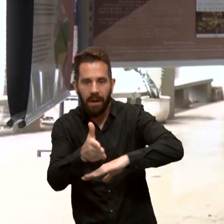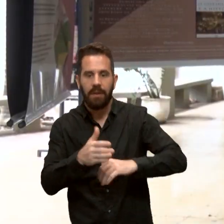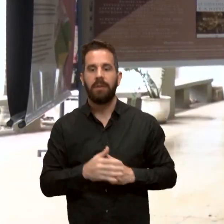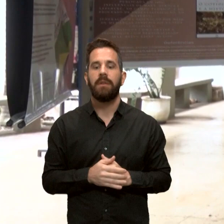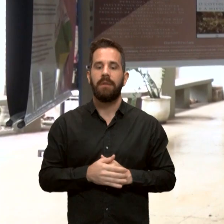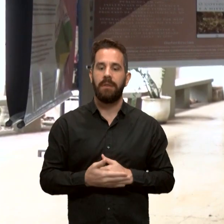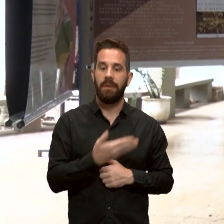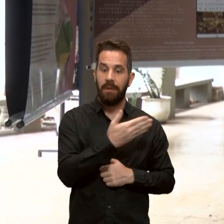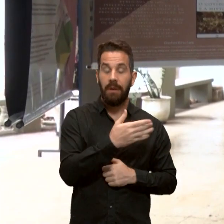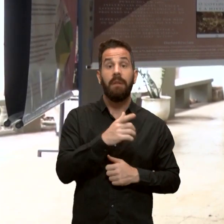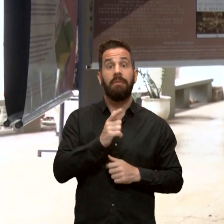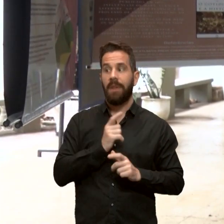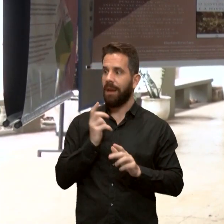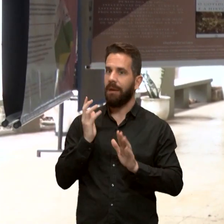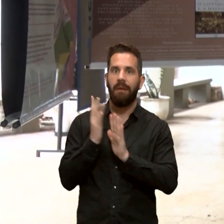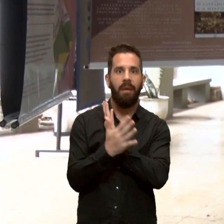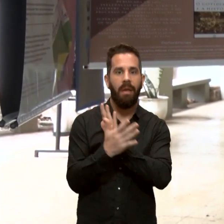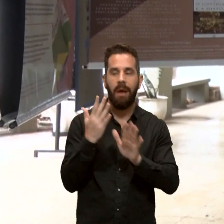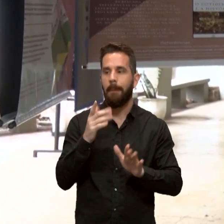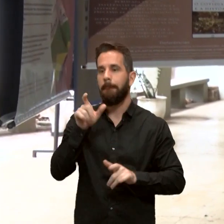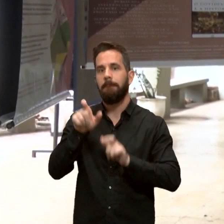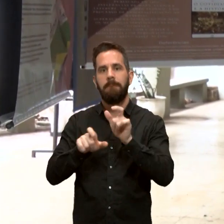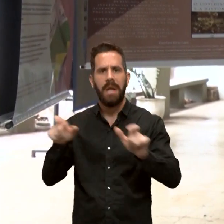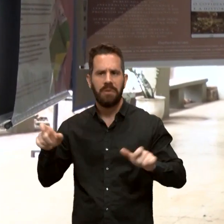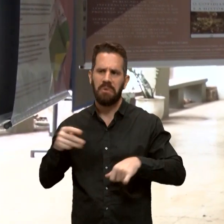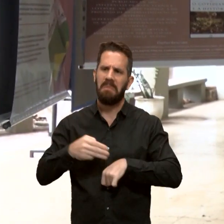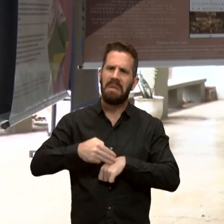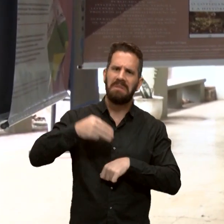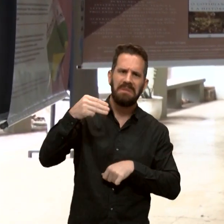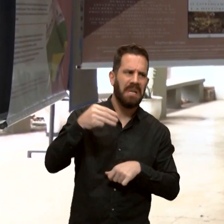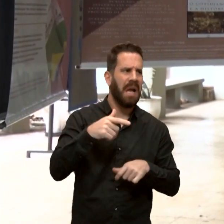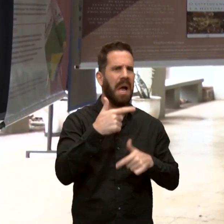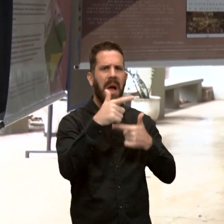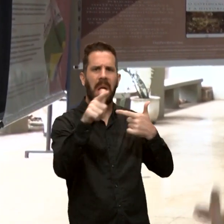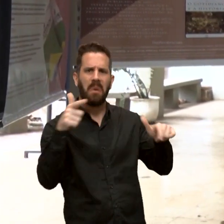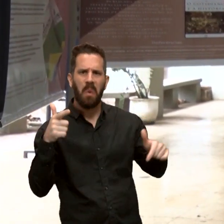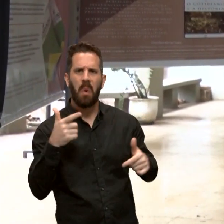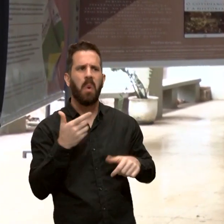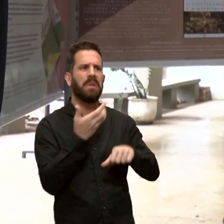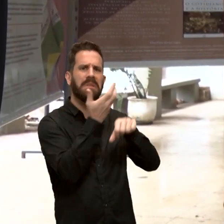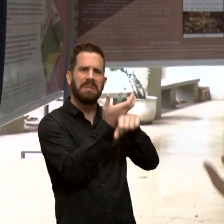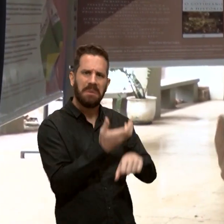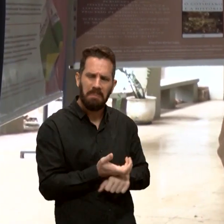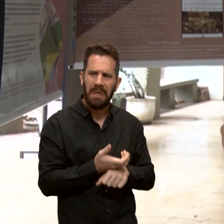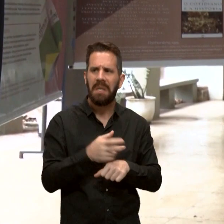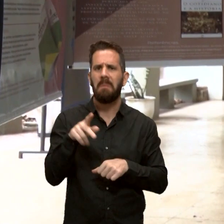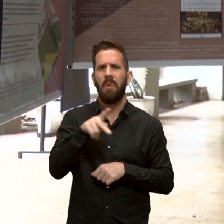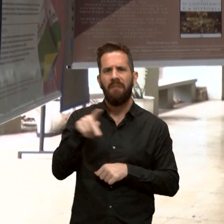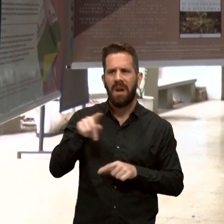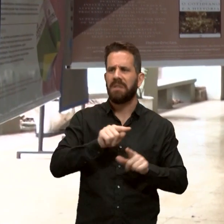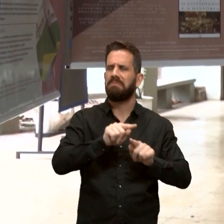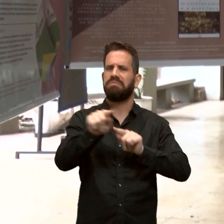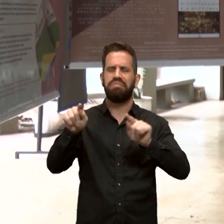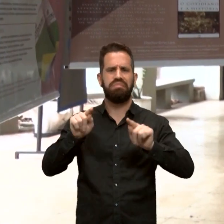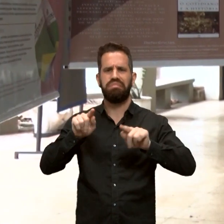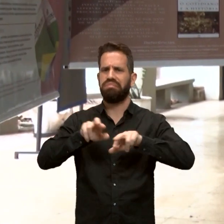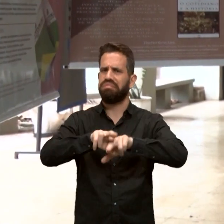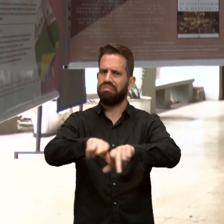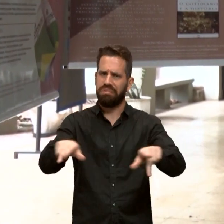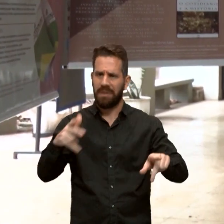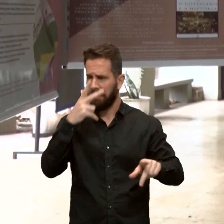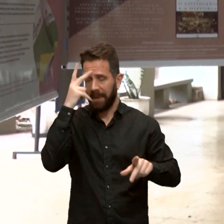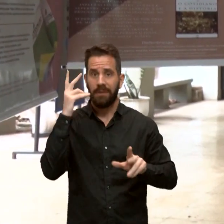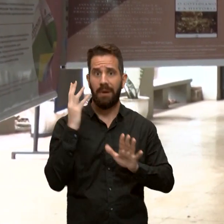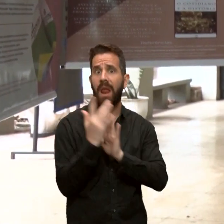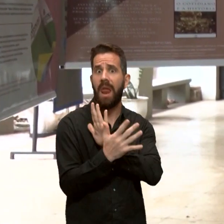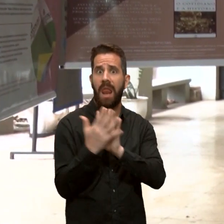de prática jurídica, tem um juizado especial, tem pessoas do mestrado, tem os estudantes de direito, tem os outros professores. Então é um lugar que transita várias